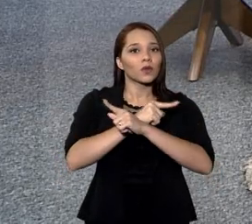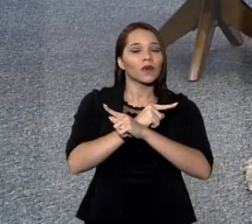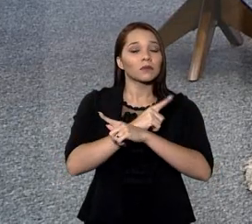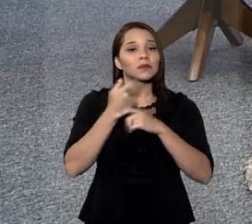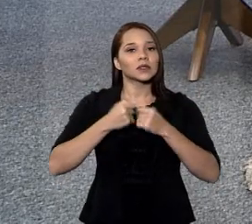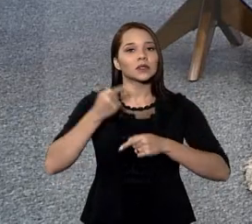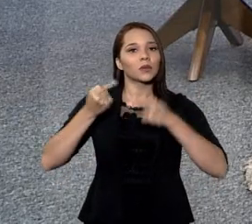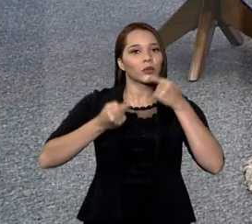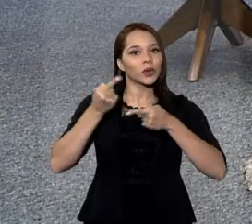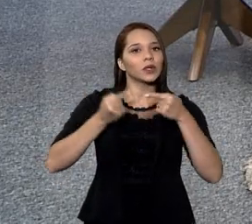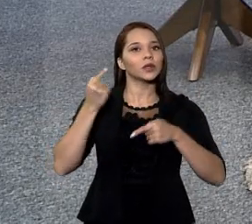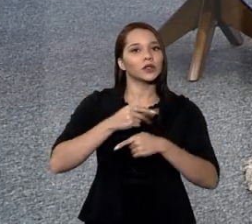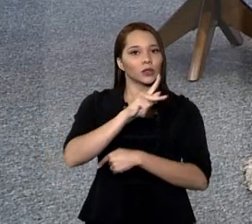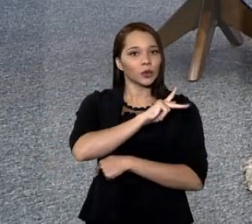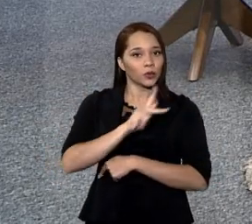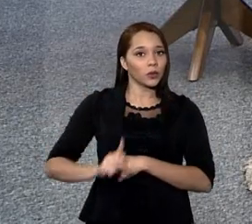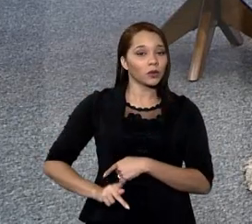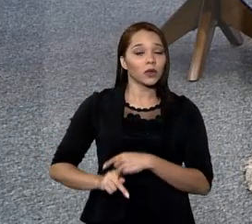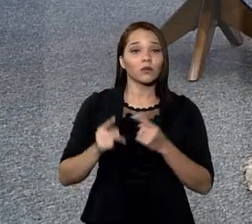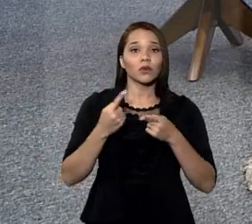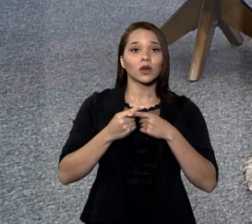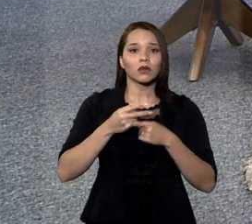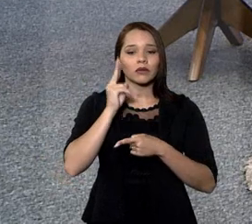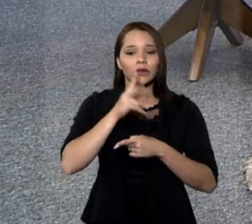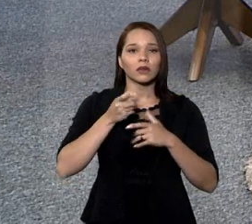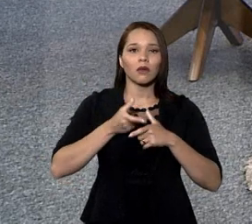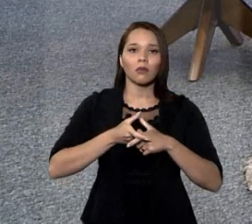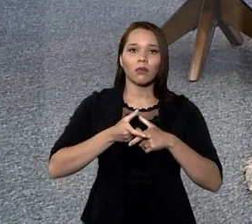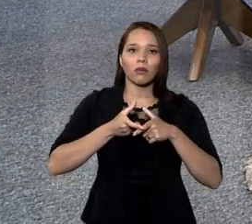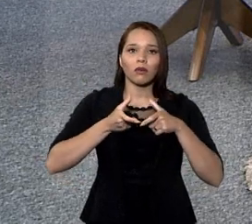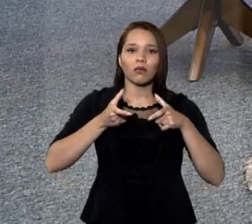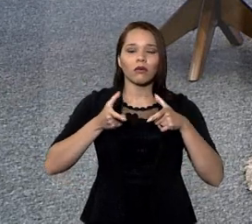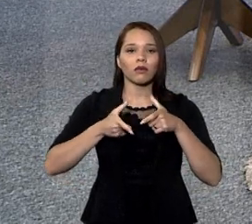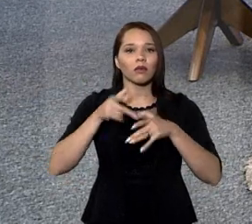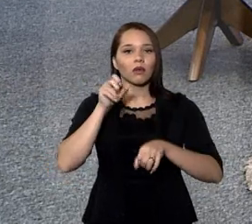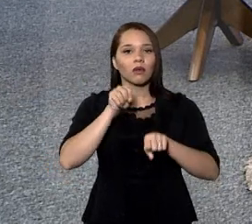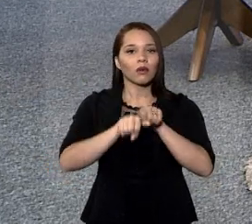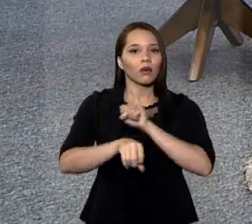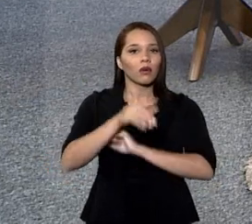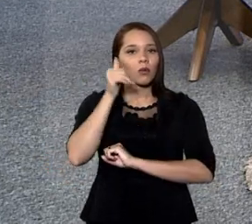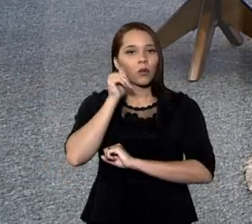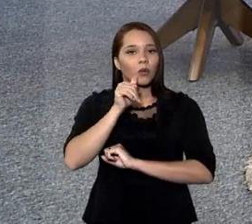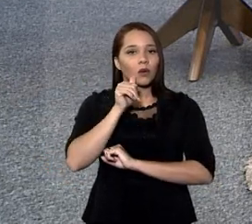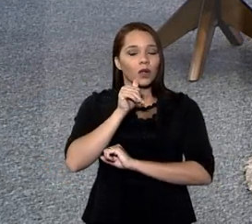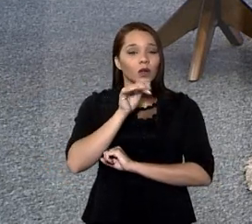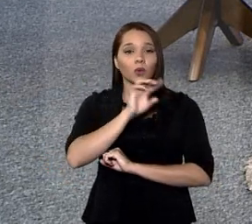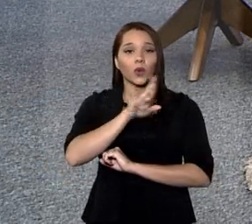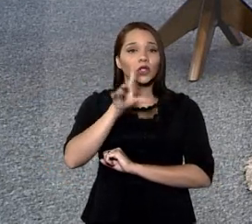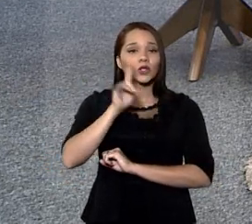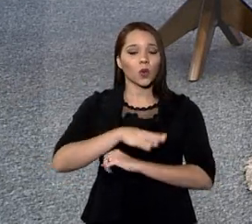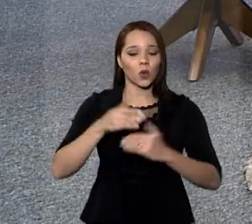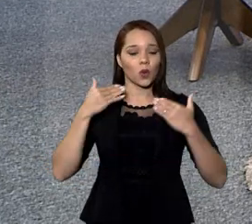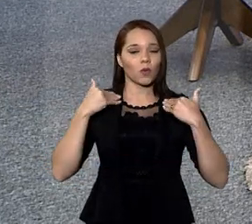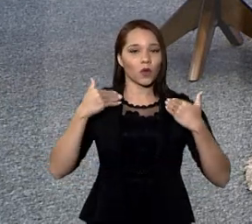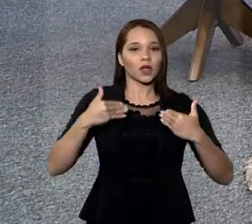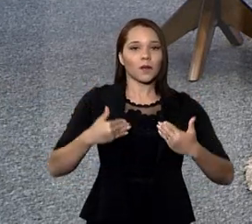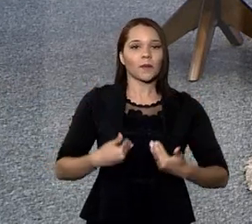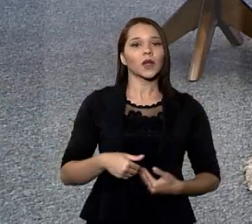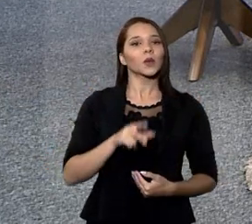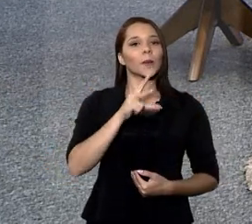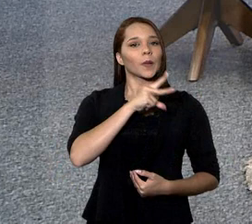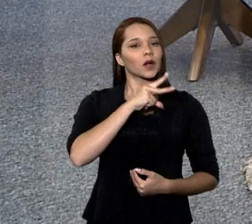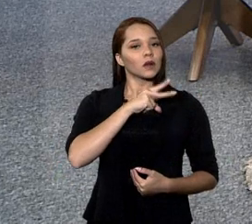precisamos de políticas públicas se não eu nós podemos estar vendo aqui um crescimento dos feminicídios e não é a questão só de